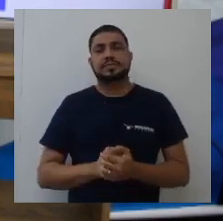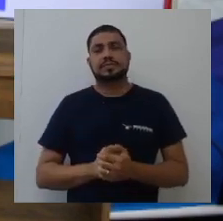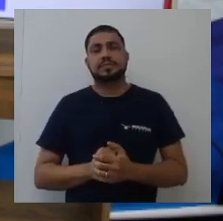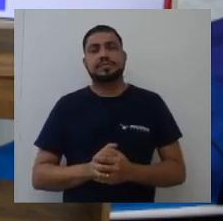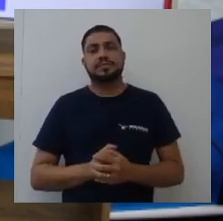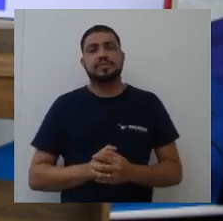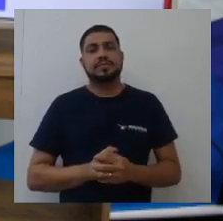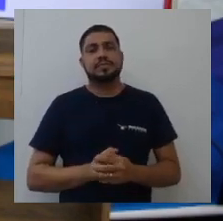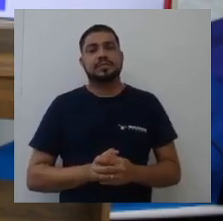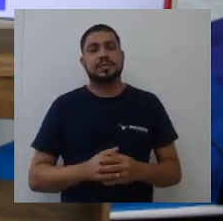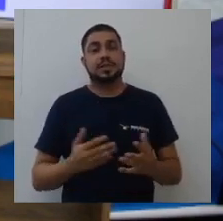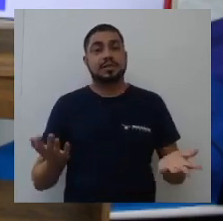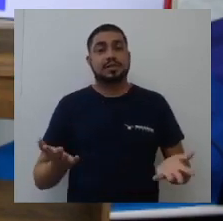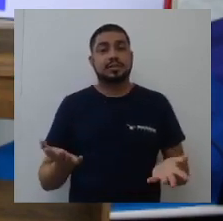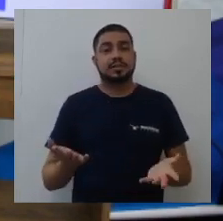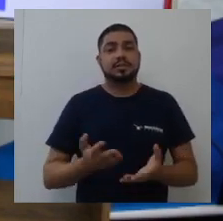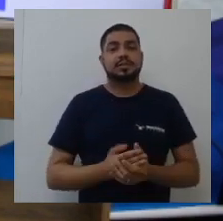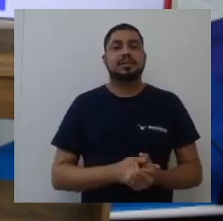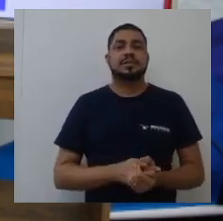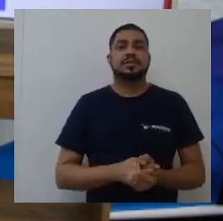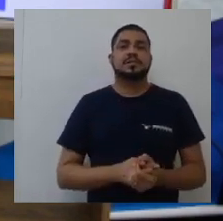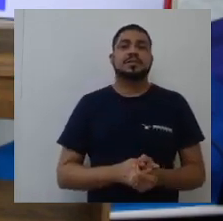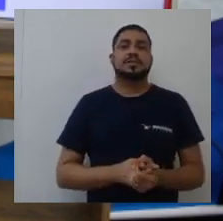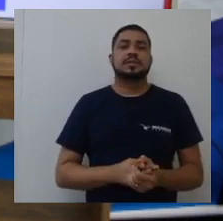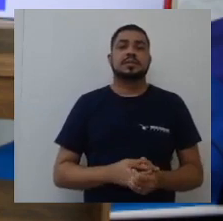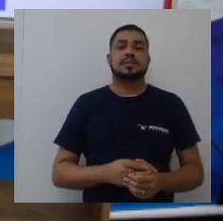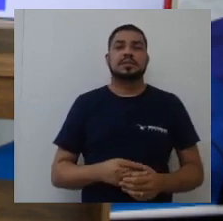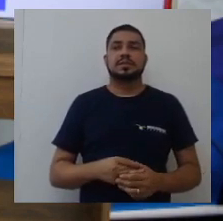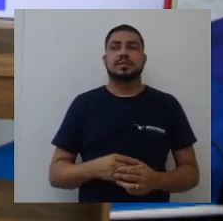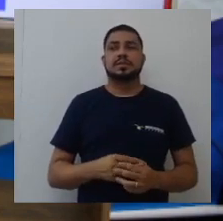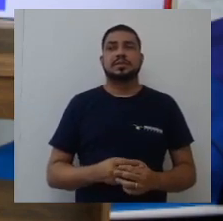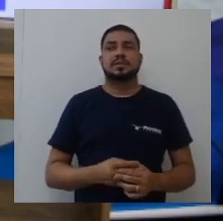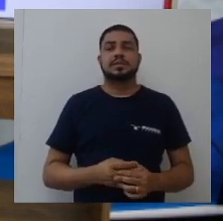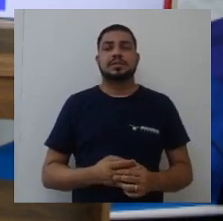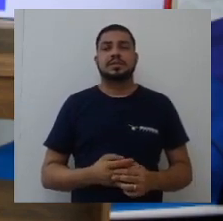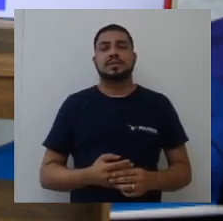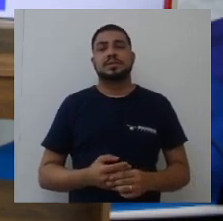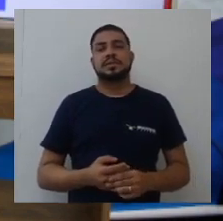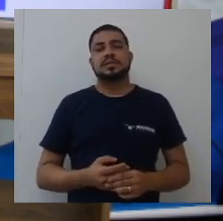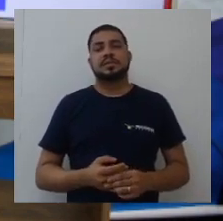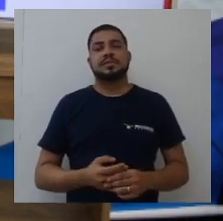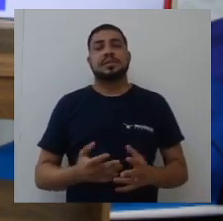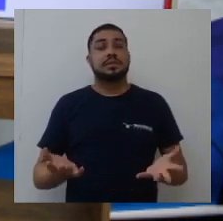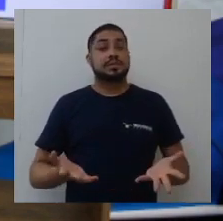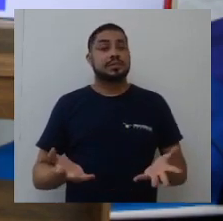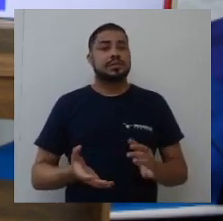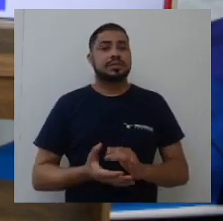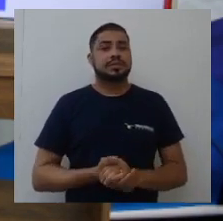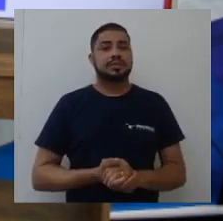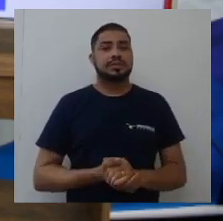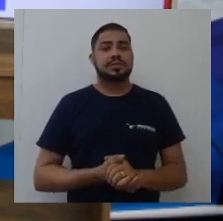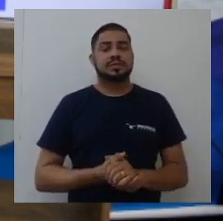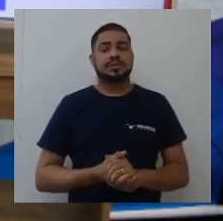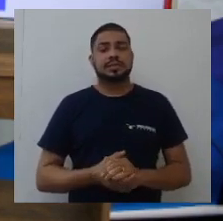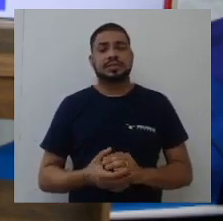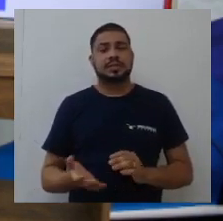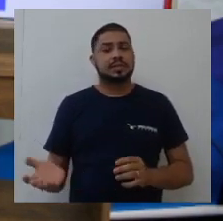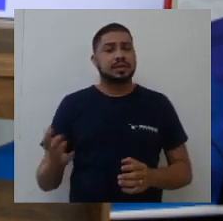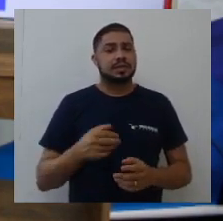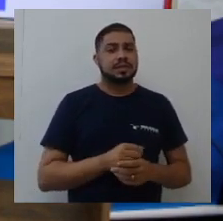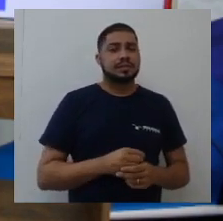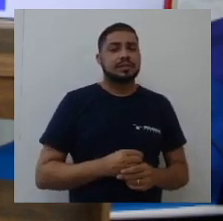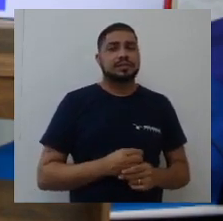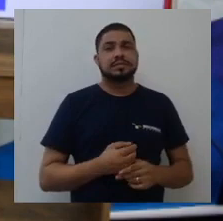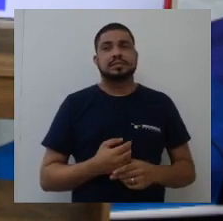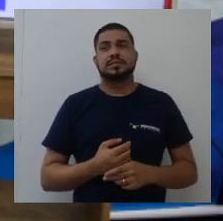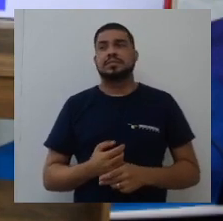Isso. E você agora, deu microfonia. Aí. Traz pra gente a seguinte